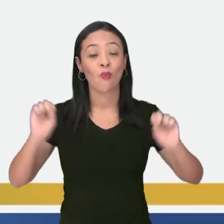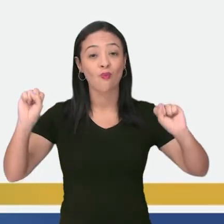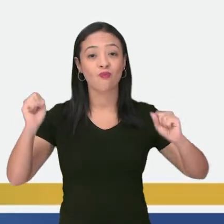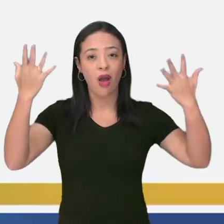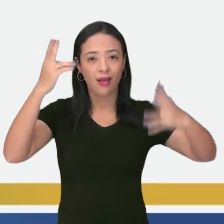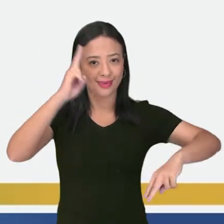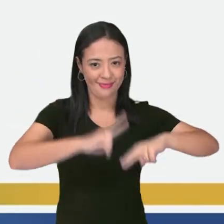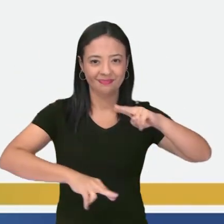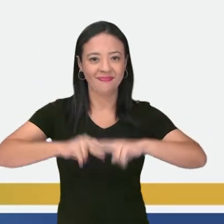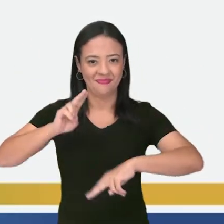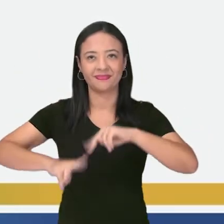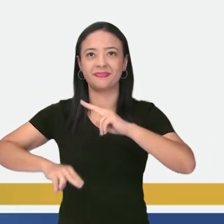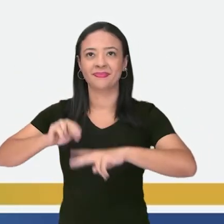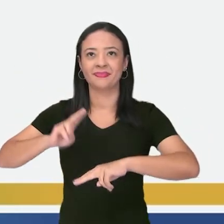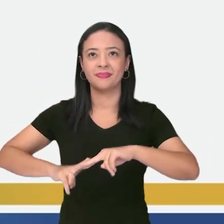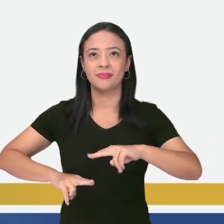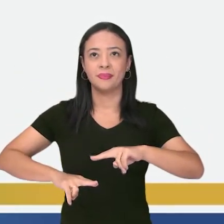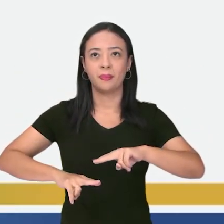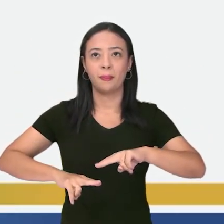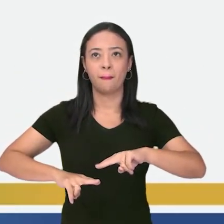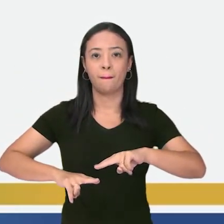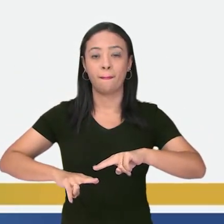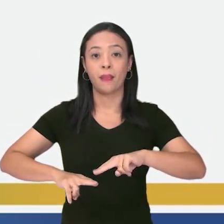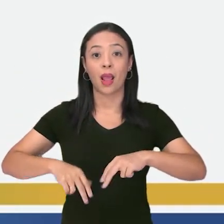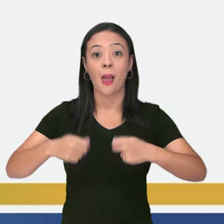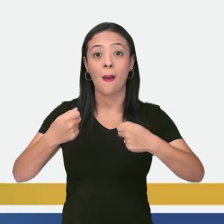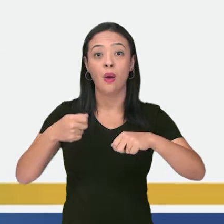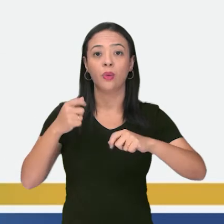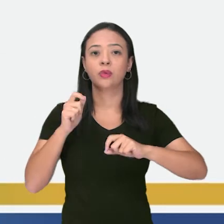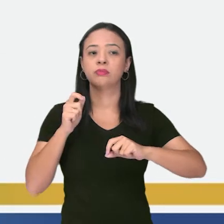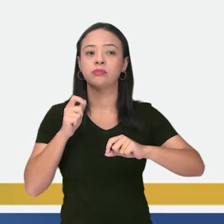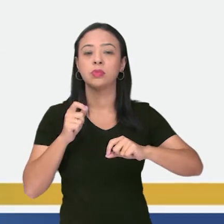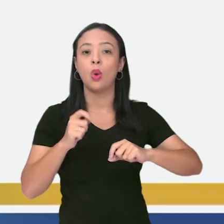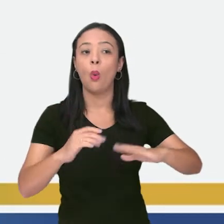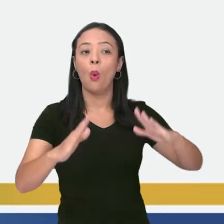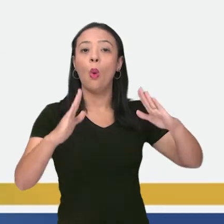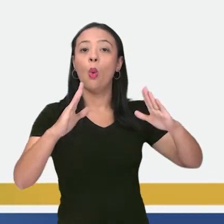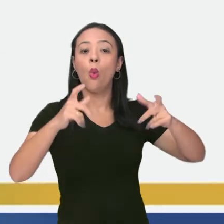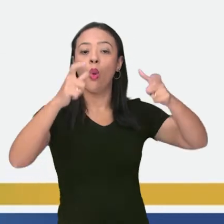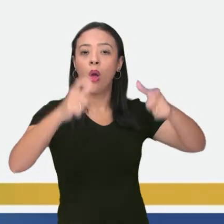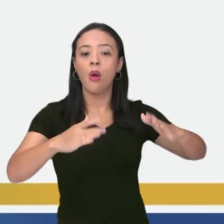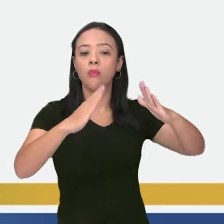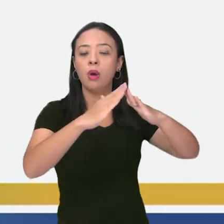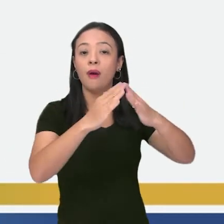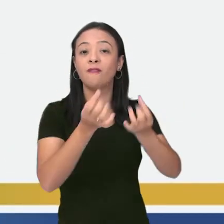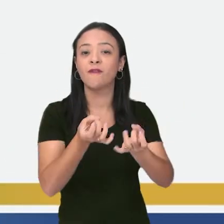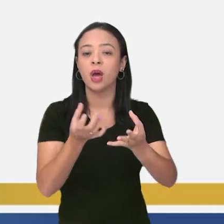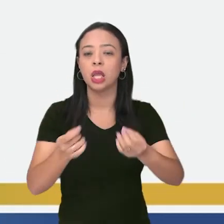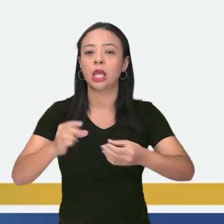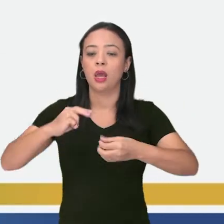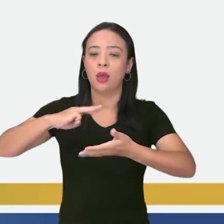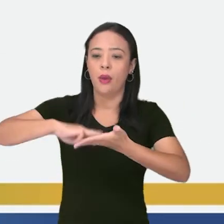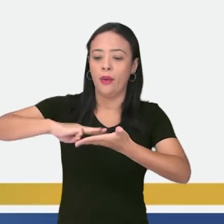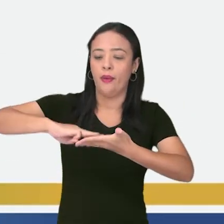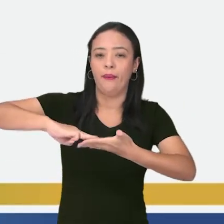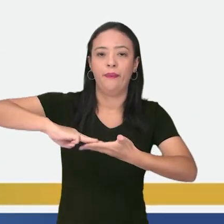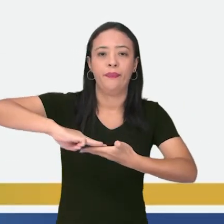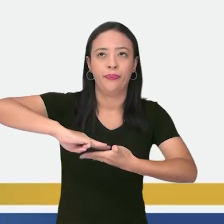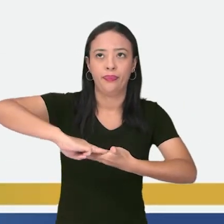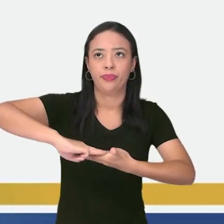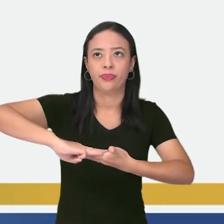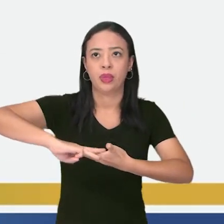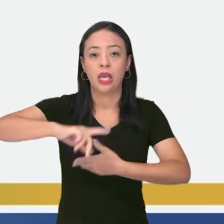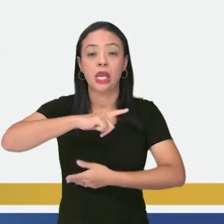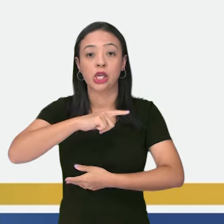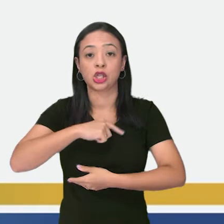Para uma festa junina, foi contratada uma barraca de pastéis que levou os seguintes tipos